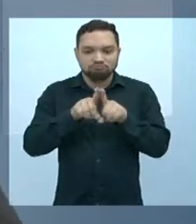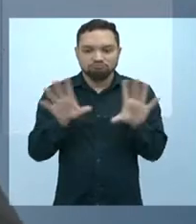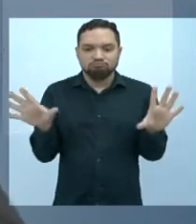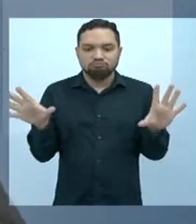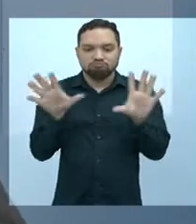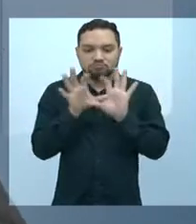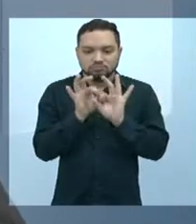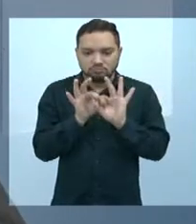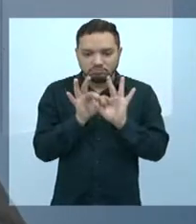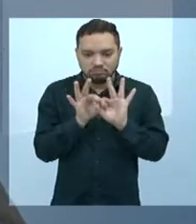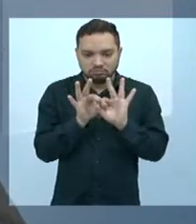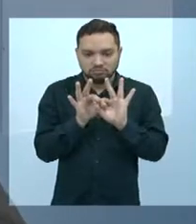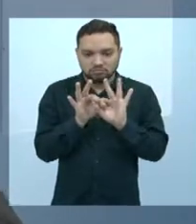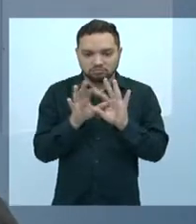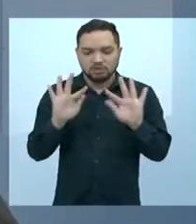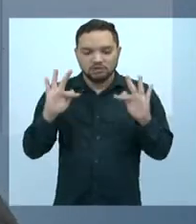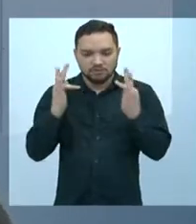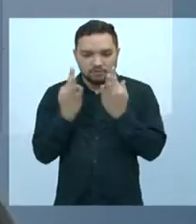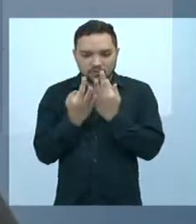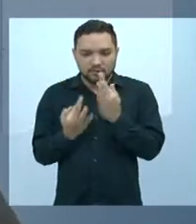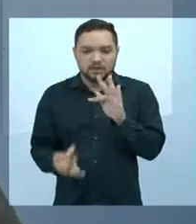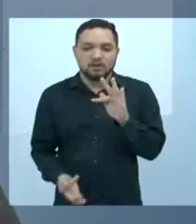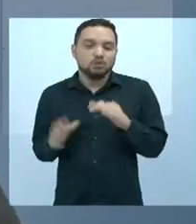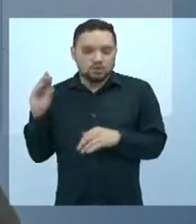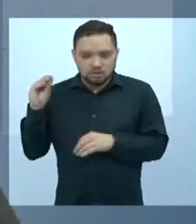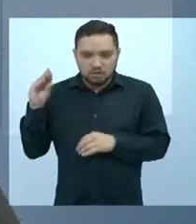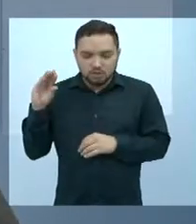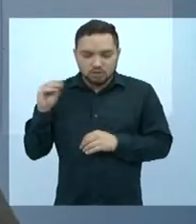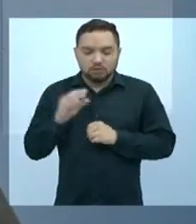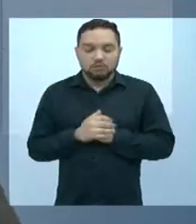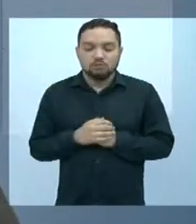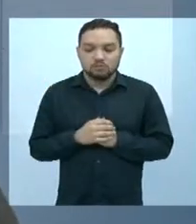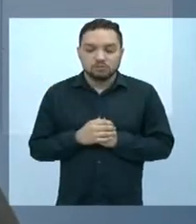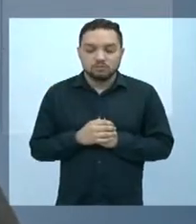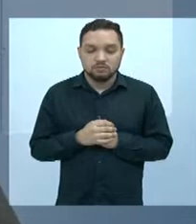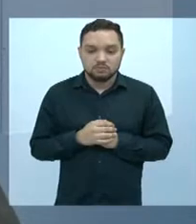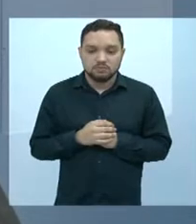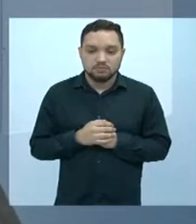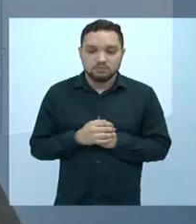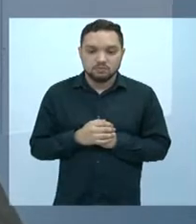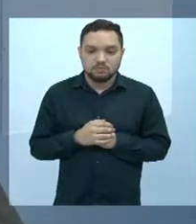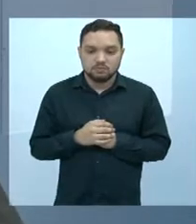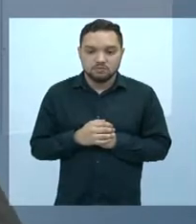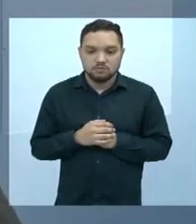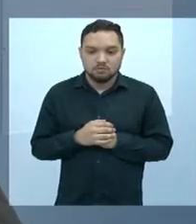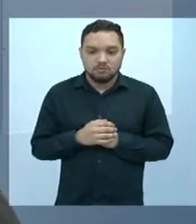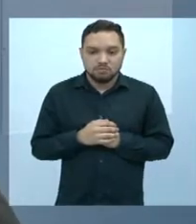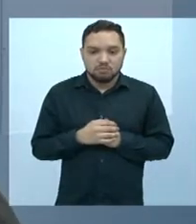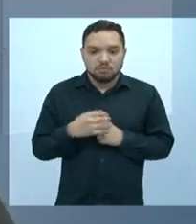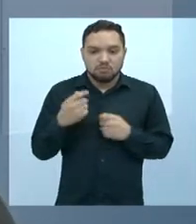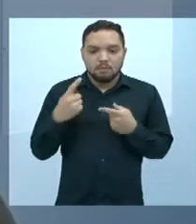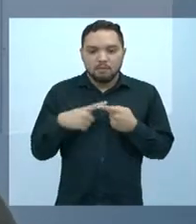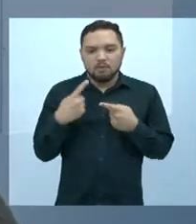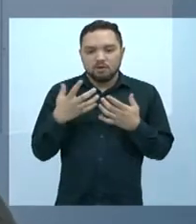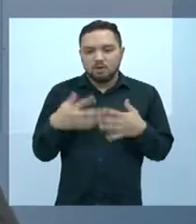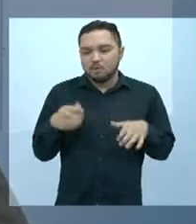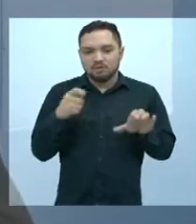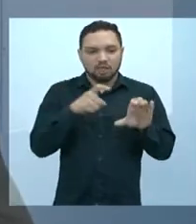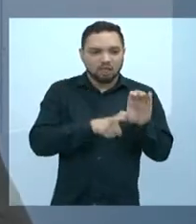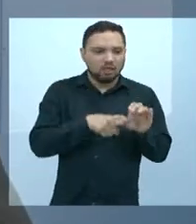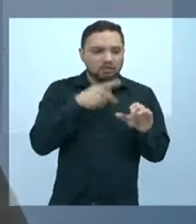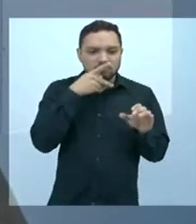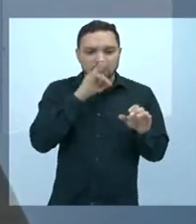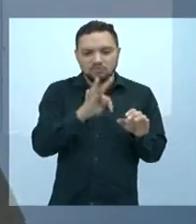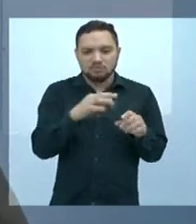com os Ferreira Gomes. E os Ferreira Gomes também tinham interesse nessa aliança, porque era uma maneira de não ficar tão dependente do Partido dos Trabalhadores, que é,